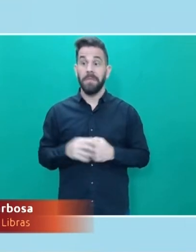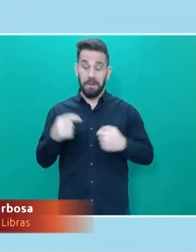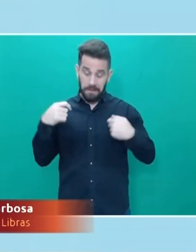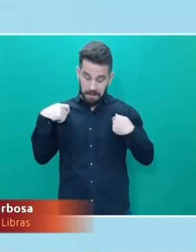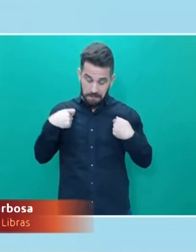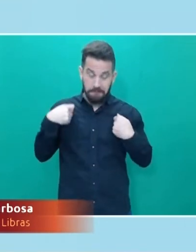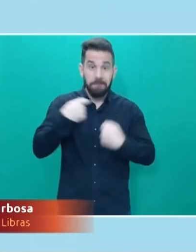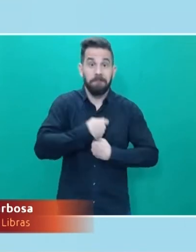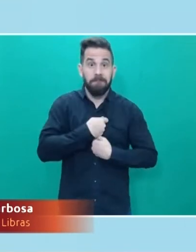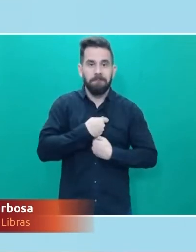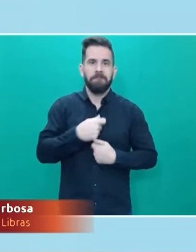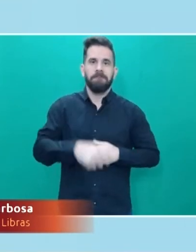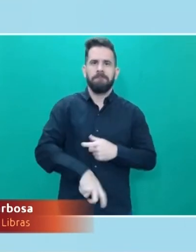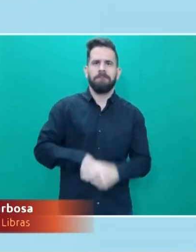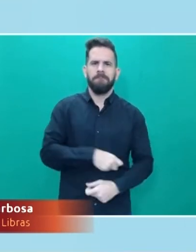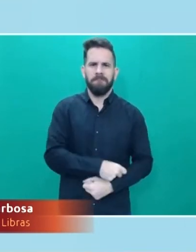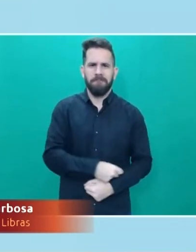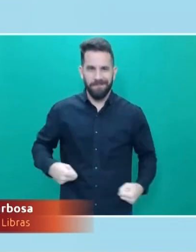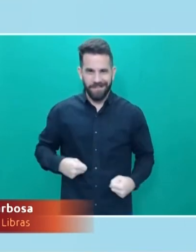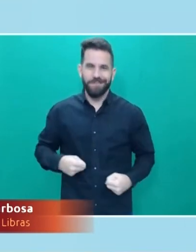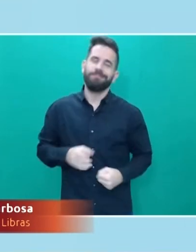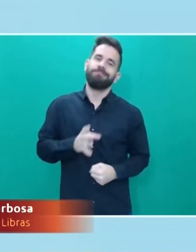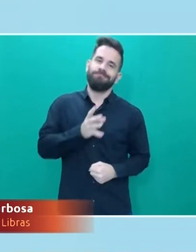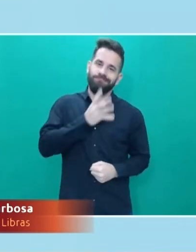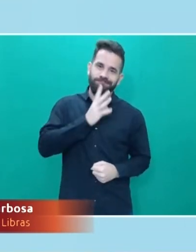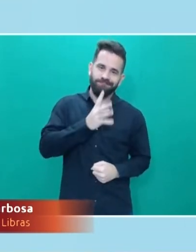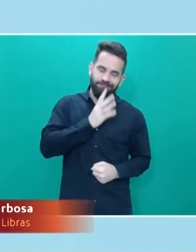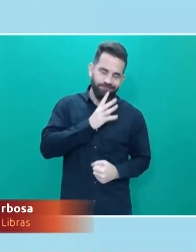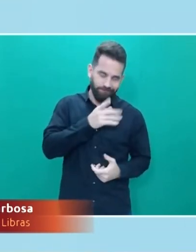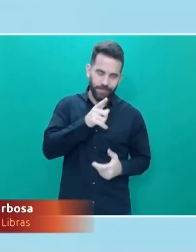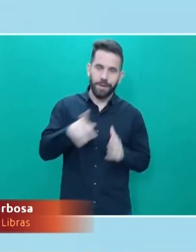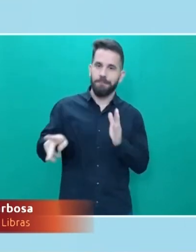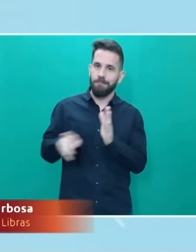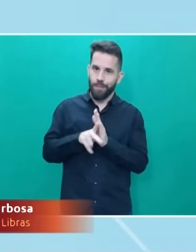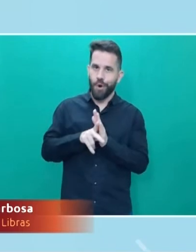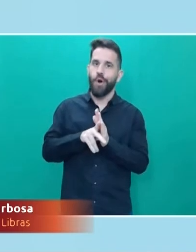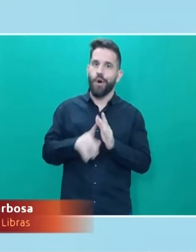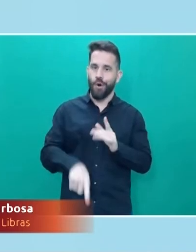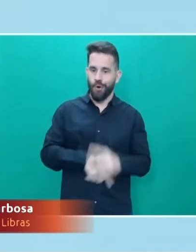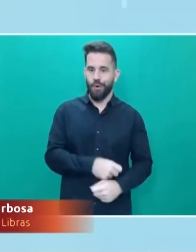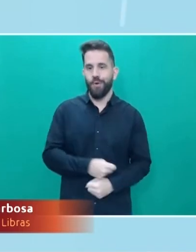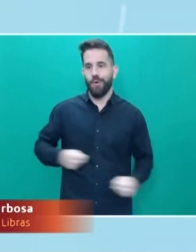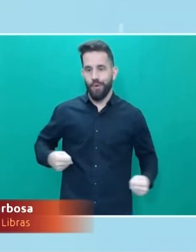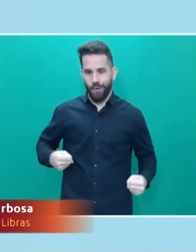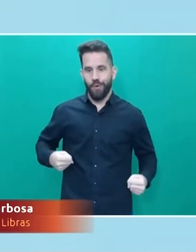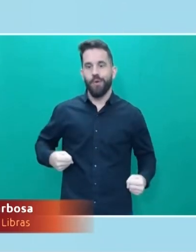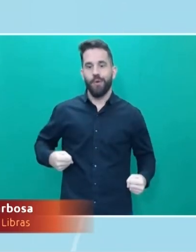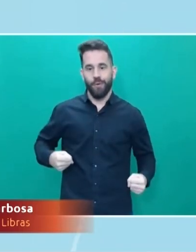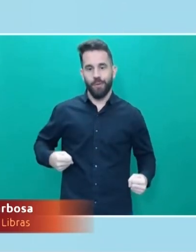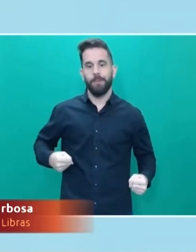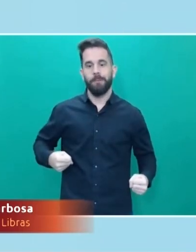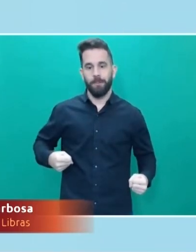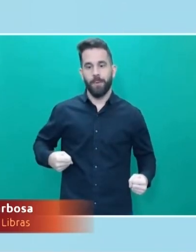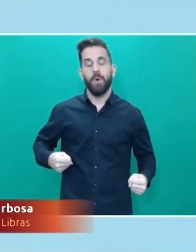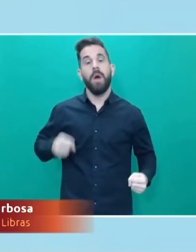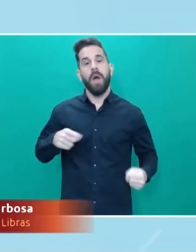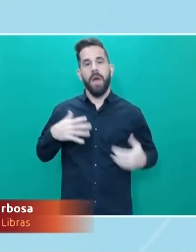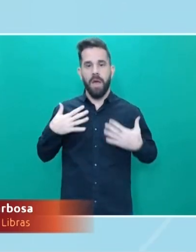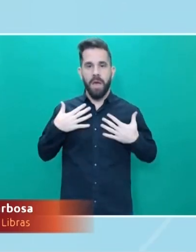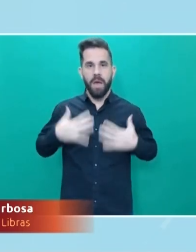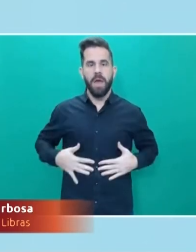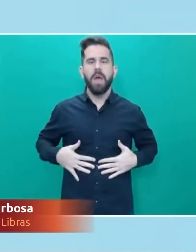uniforme comumente chamado de kimono, né, que na arte marcial é o dogi. É uma roupa